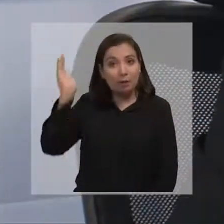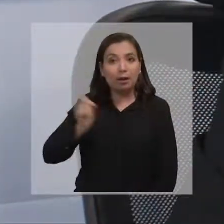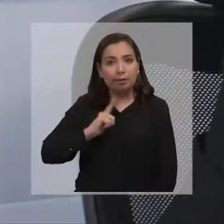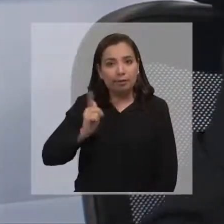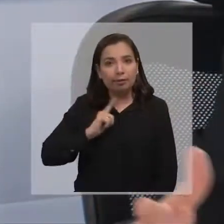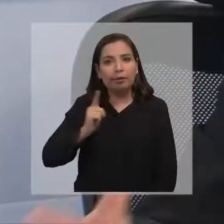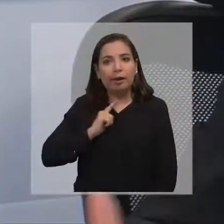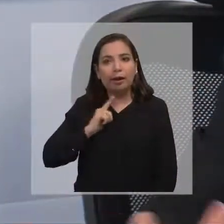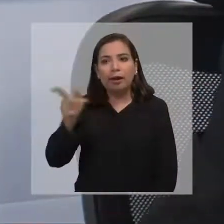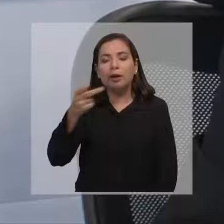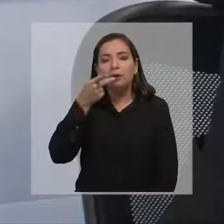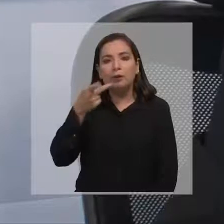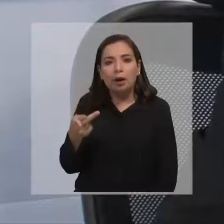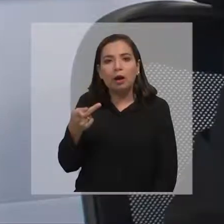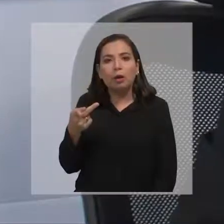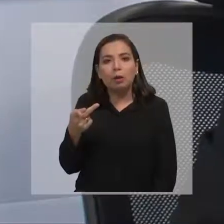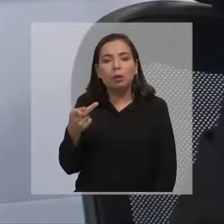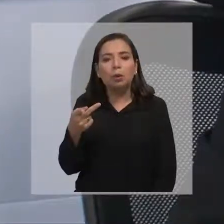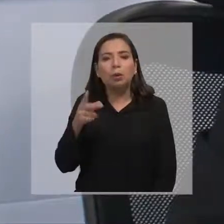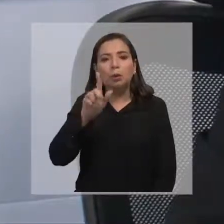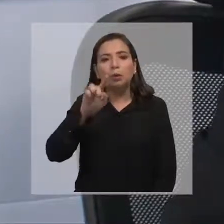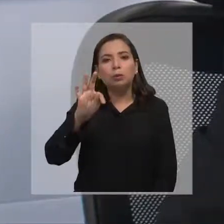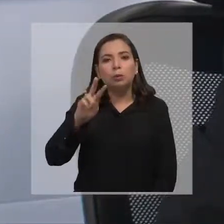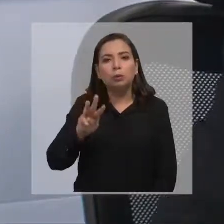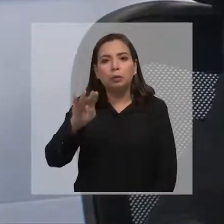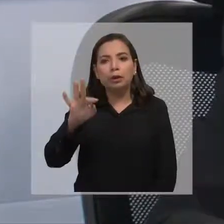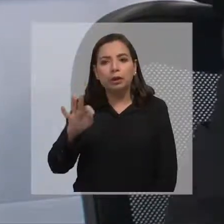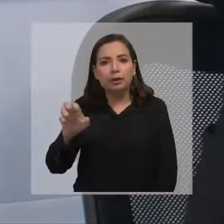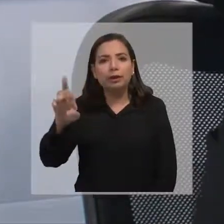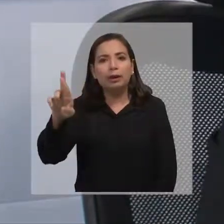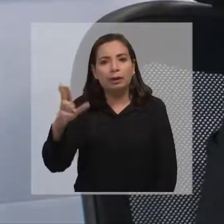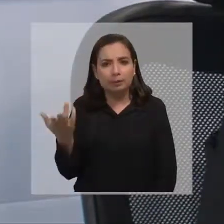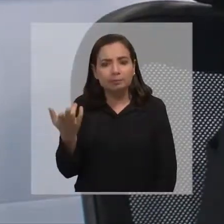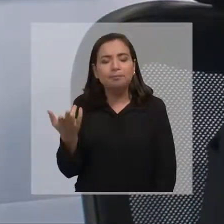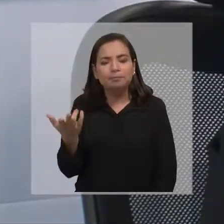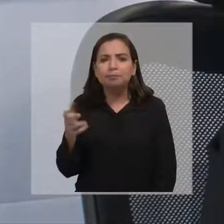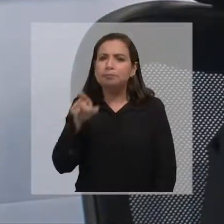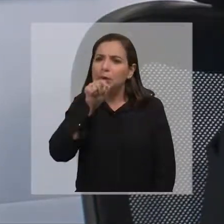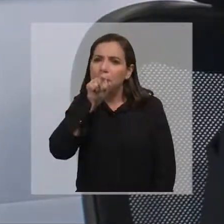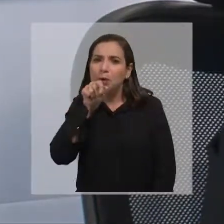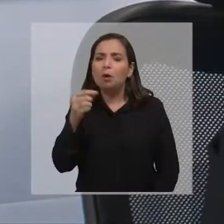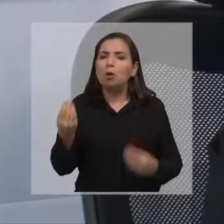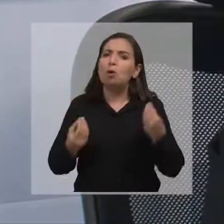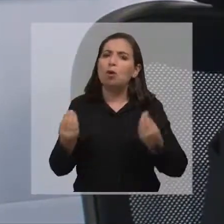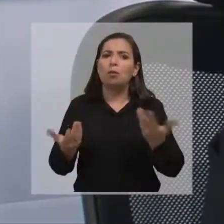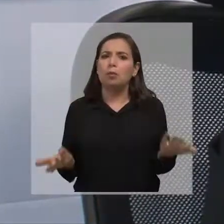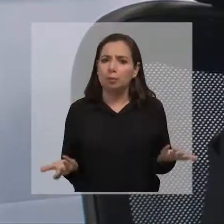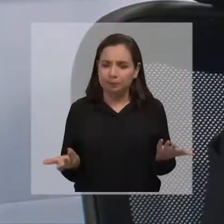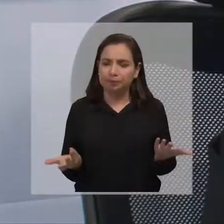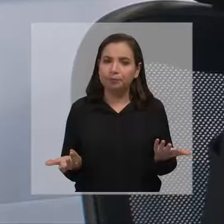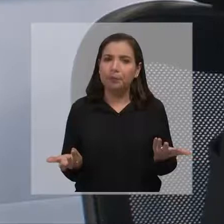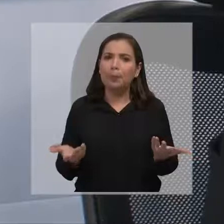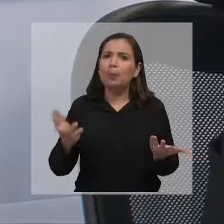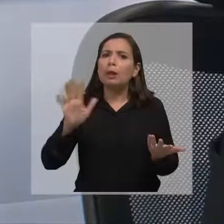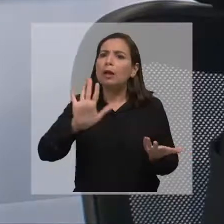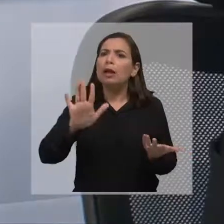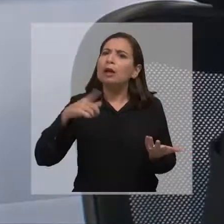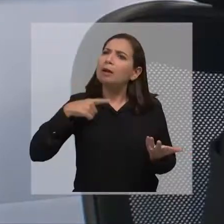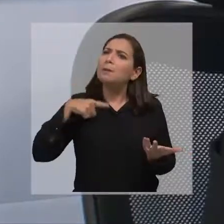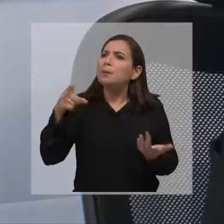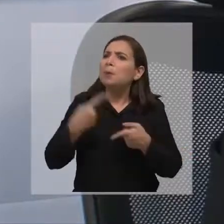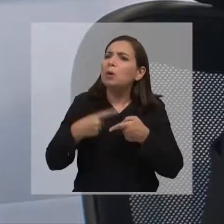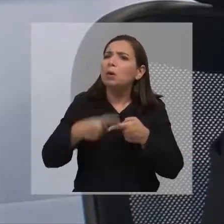Twitter, desmentir. Agora, é interessante, Paulo, tem que ser o Twitter, né? Não existe um porta-voz, não existe